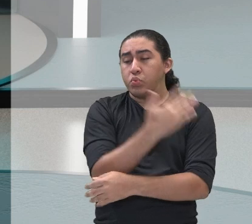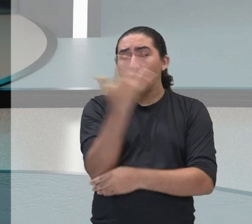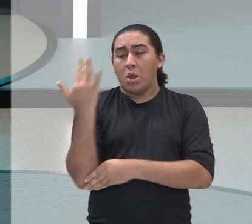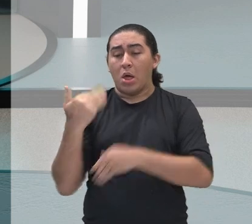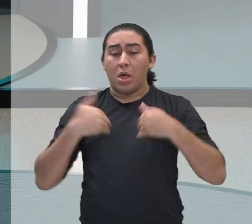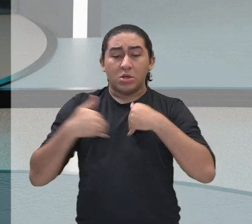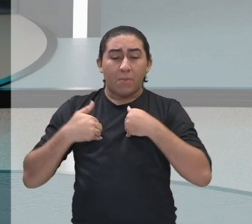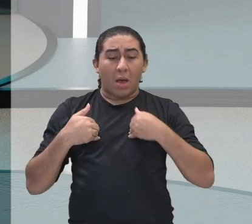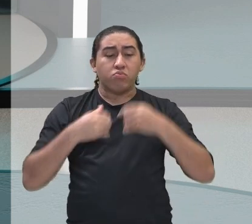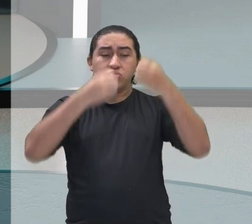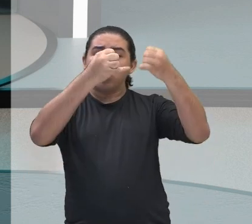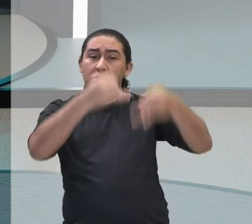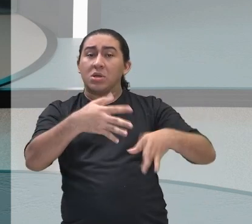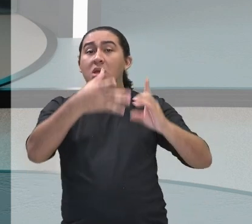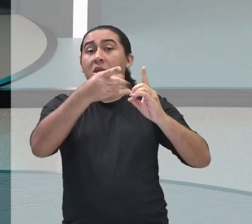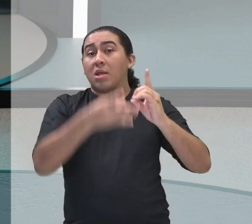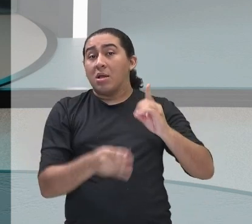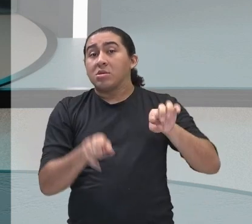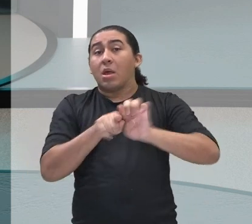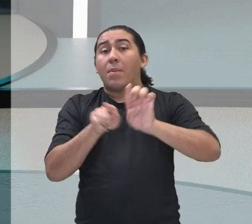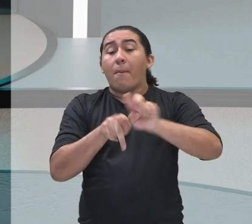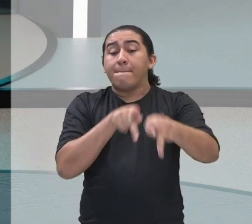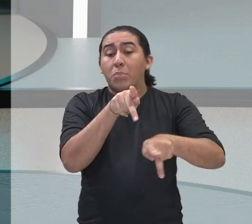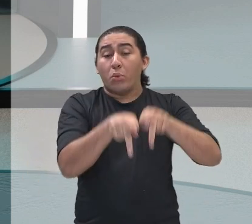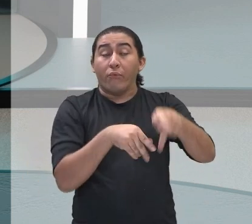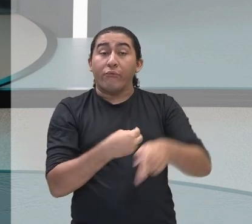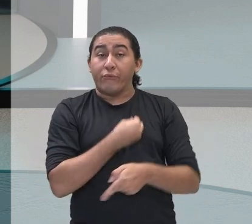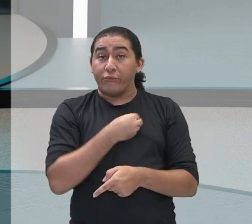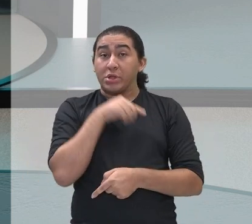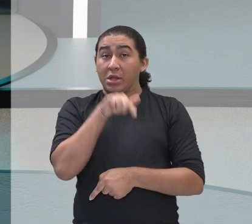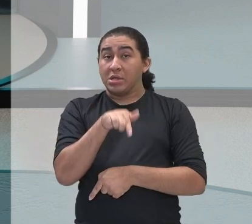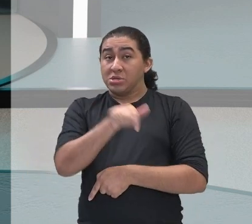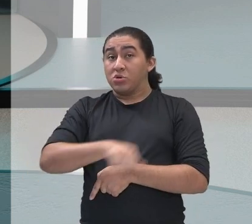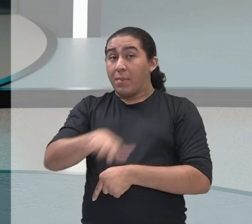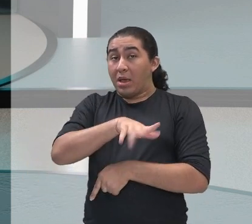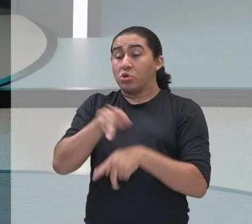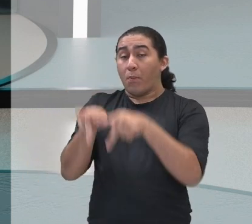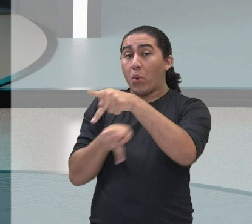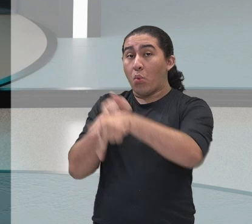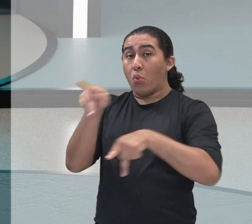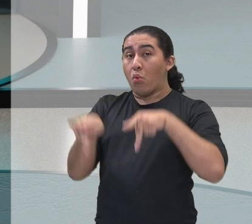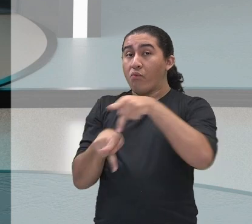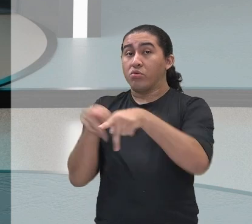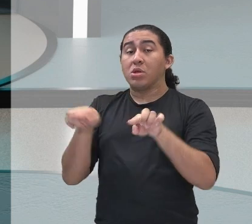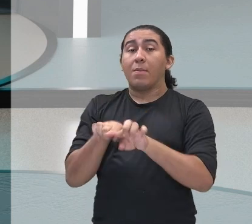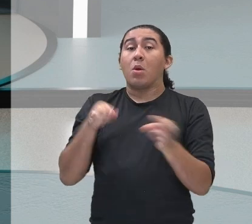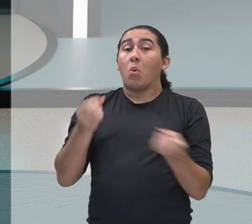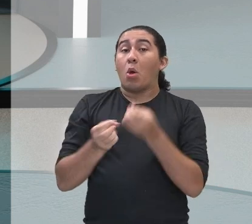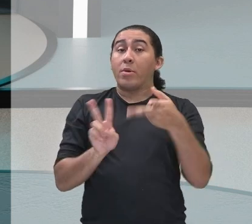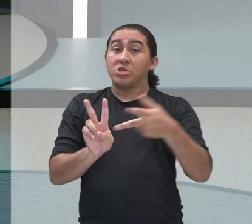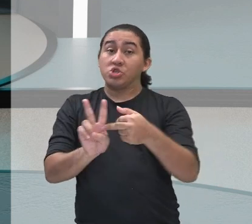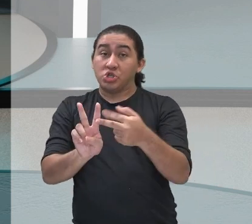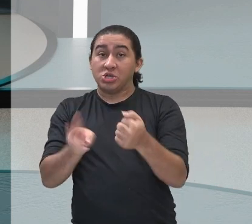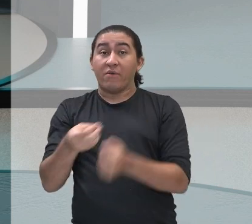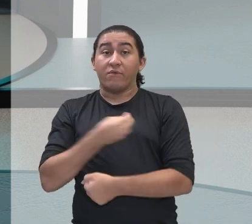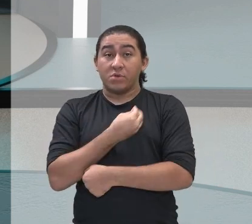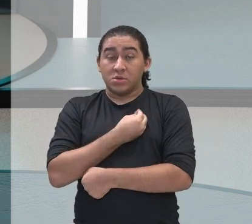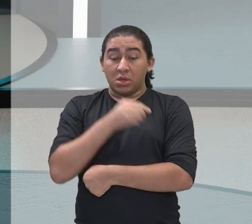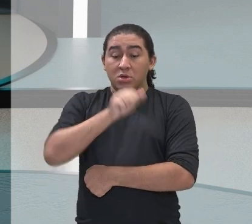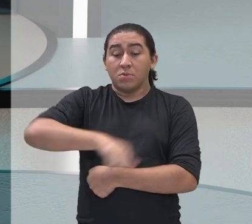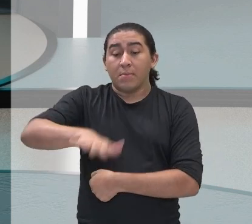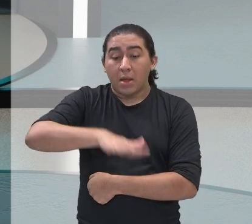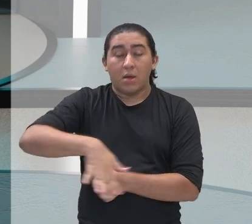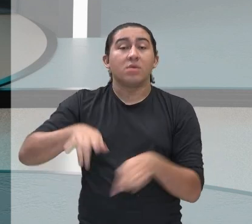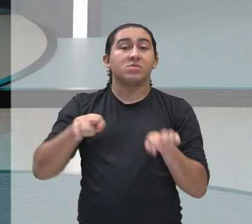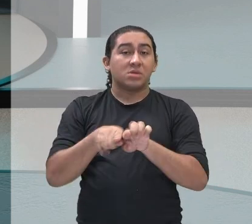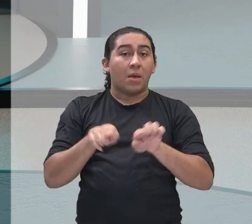descrevem também os povos que viviam aqui. A forma como os povos indígenas viviam, se